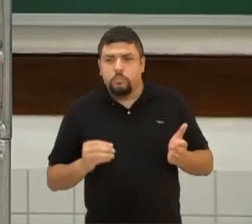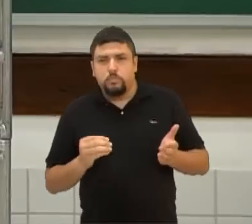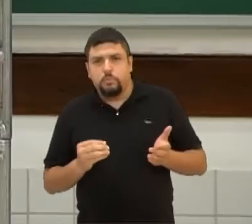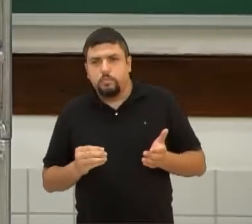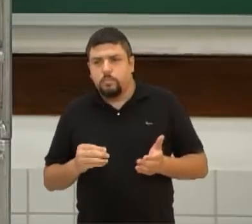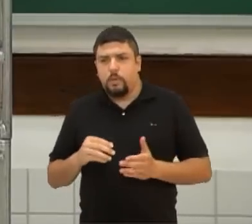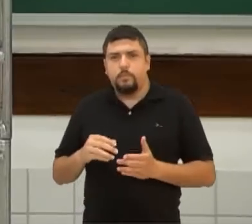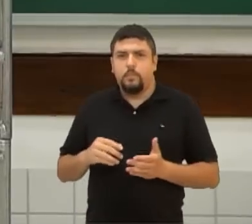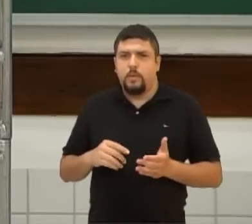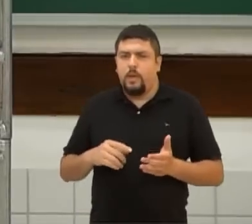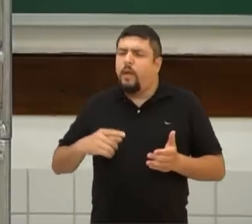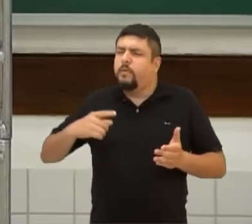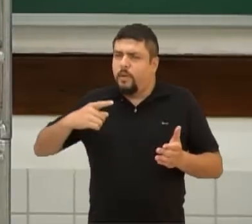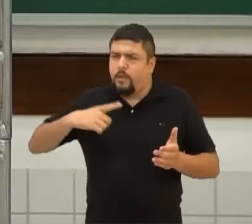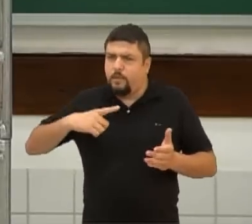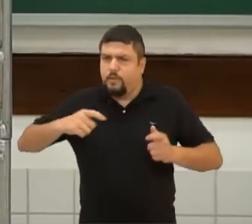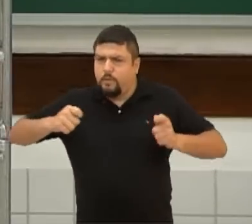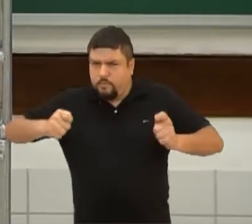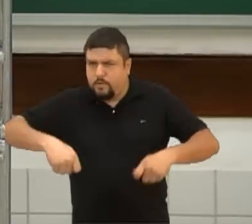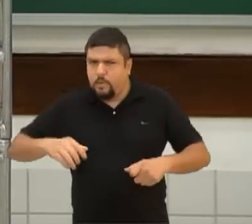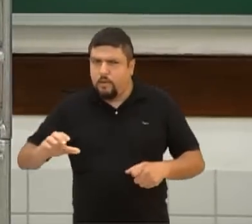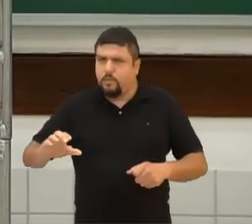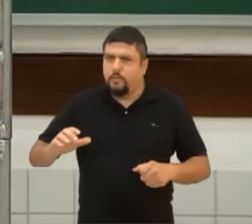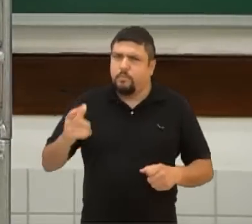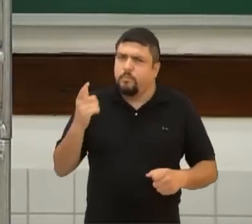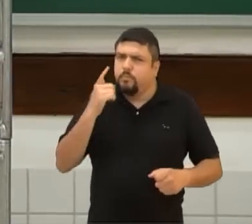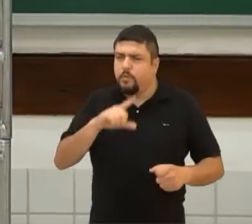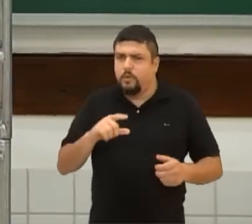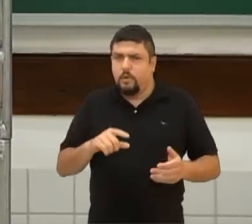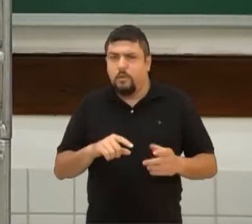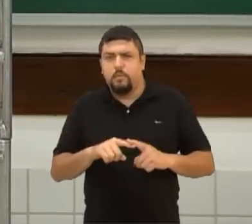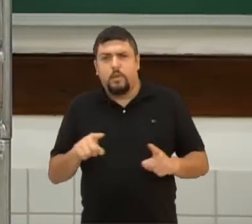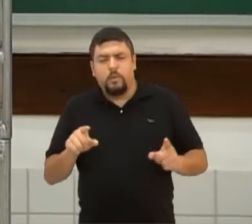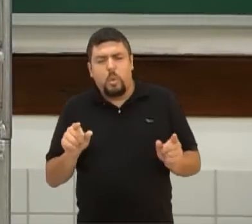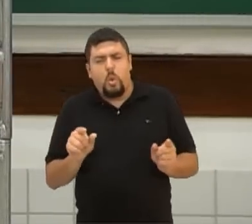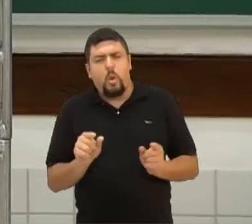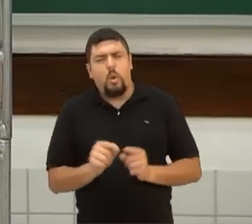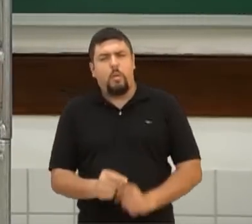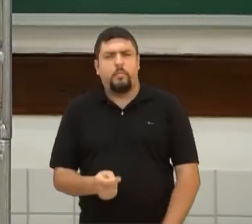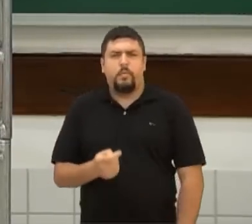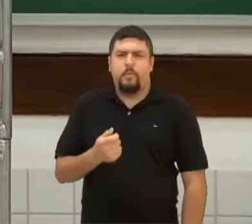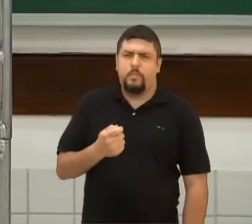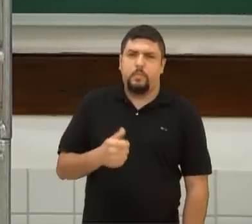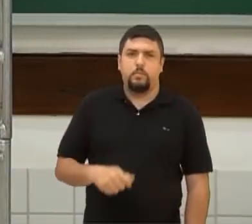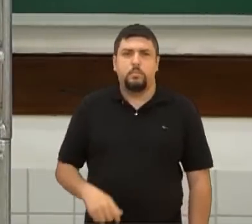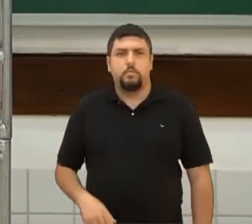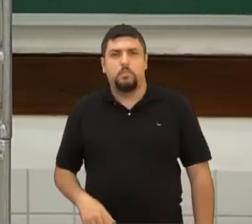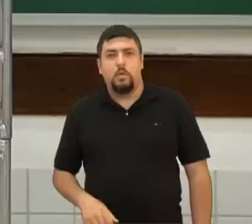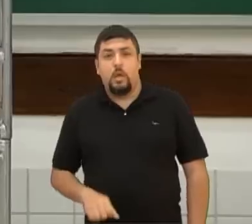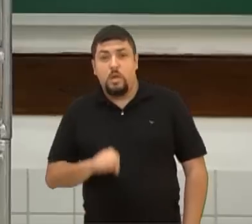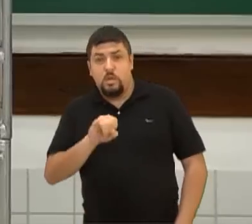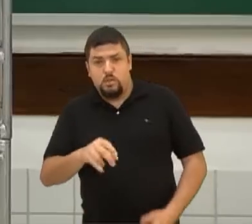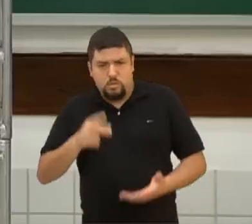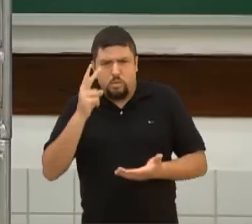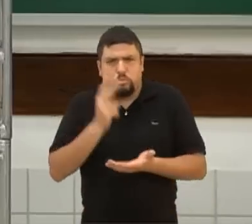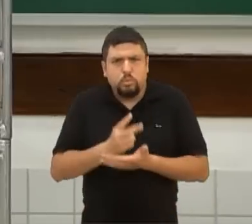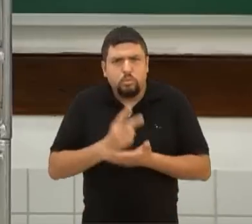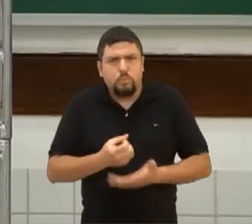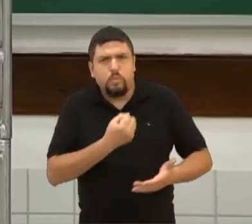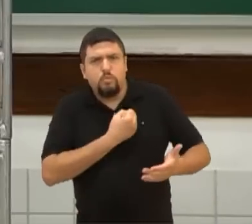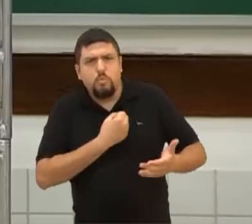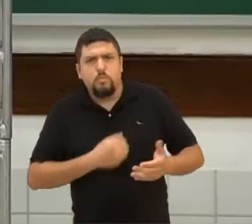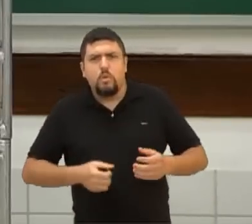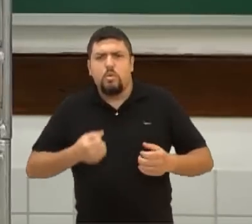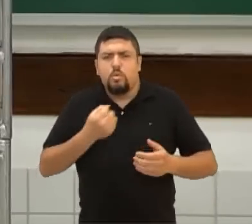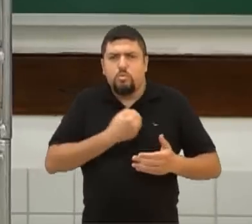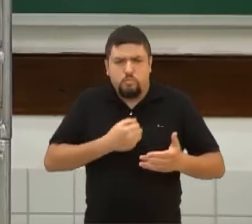ó, tem uma chance sim. Outra coisa, o pessoal às vezes questiona, será que se eu jogar sempre o mesmo número, eu tenho mais